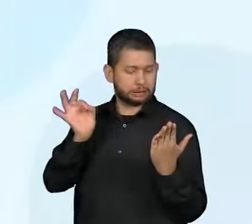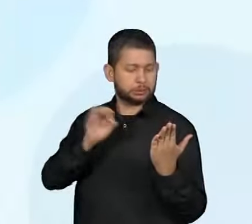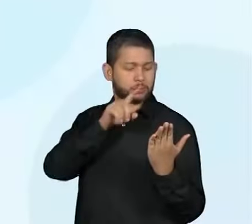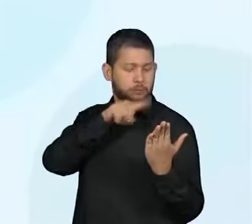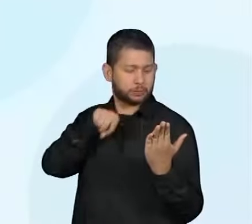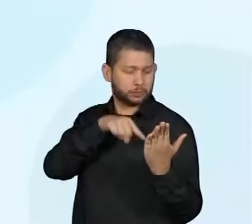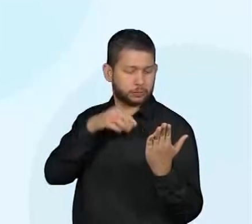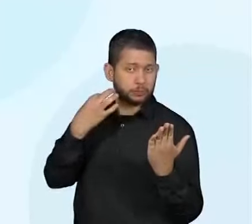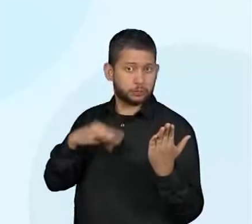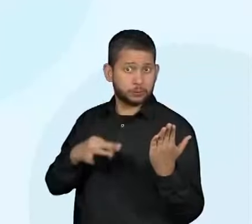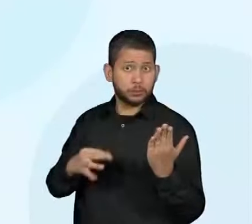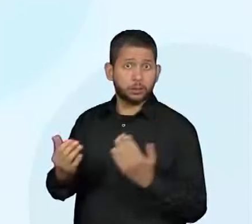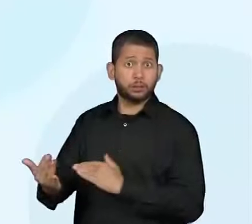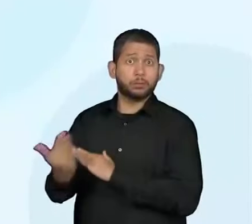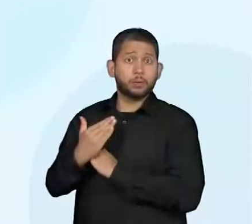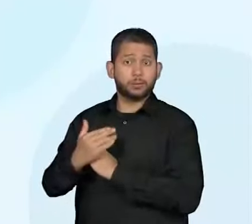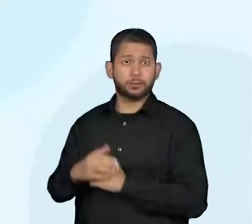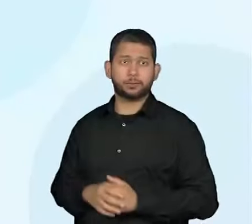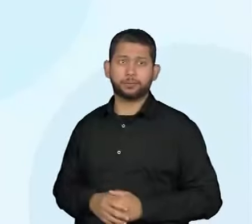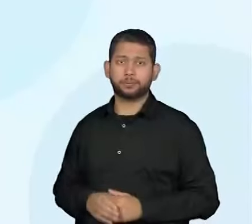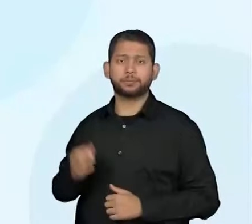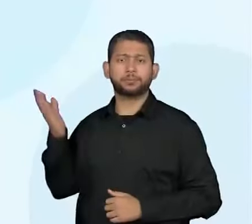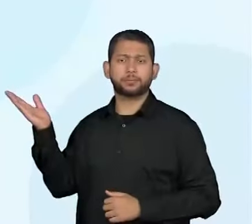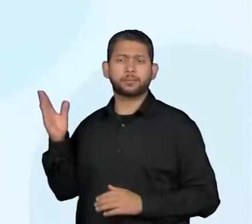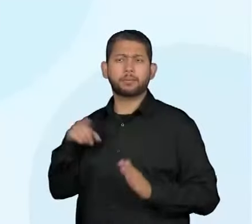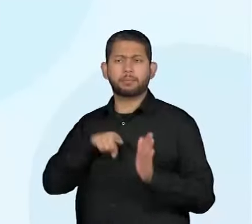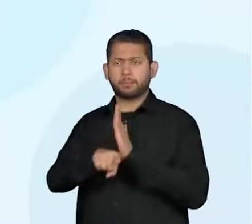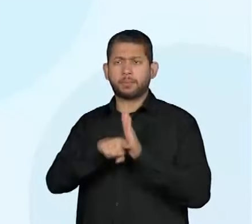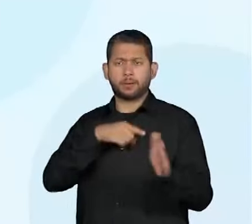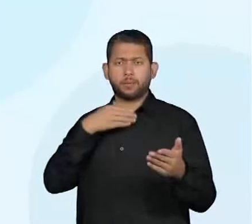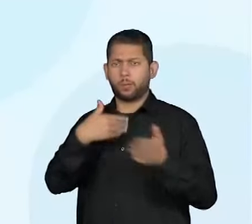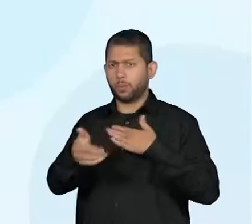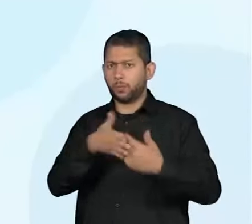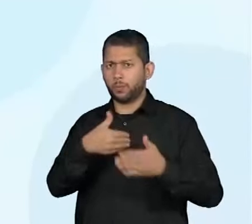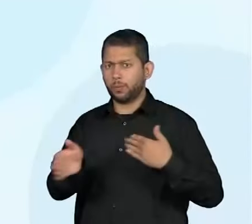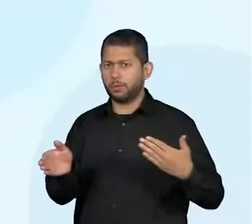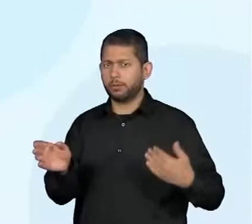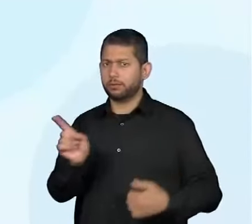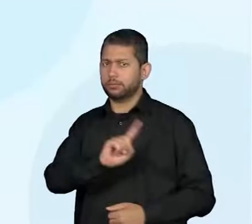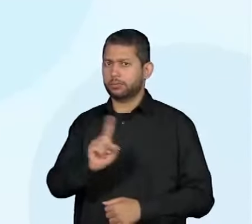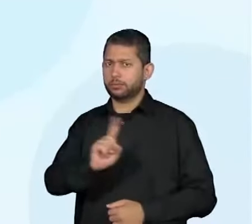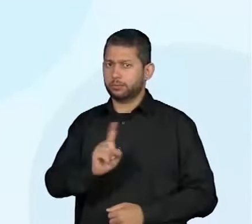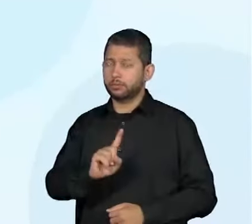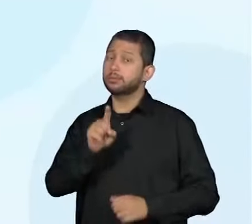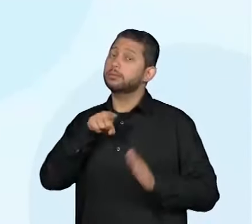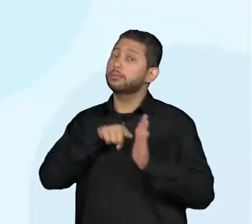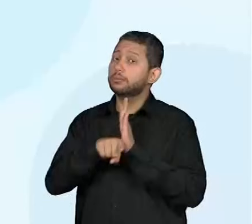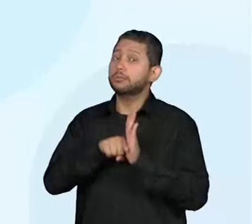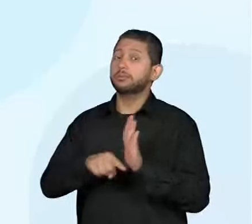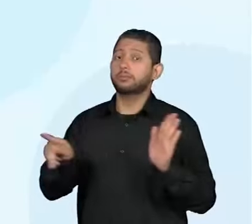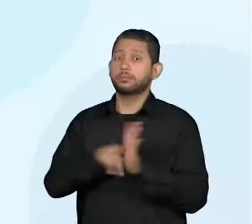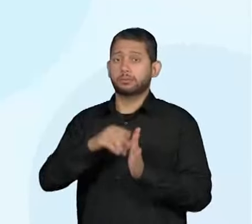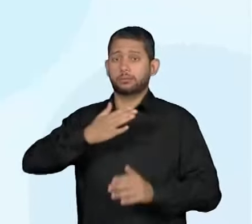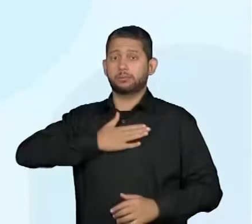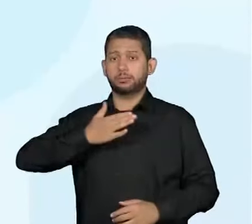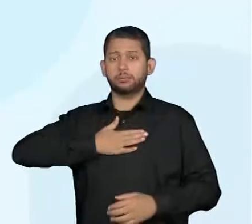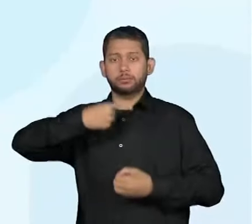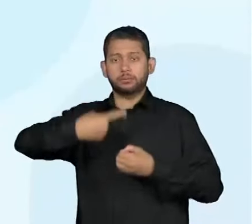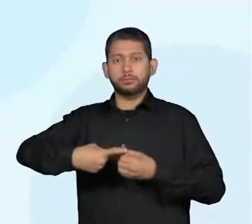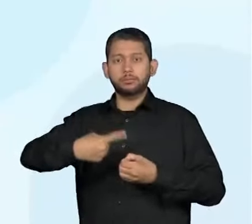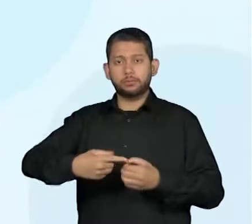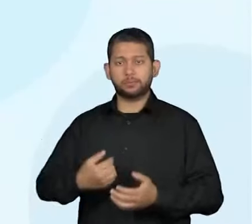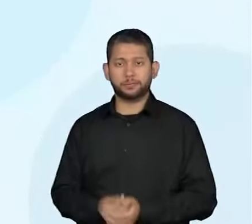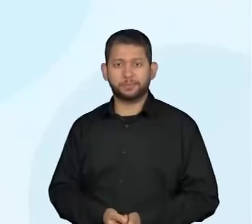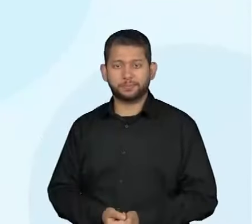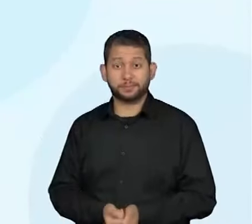trabalhar com essa pesquisa. Olha só, não é uma pesquisa qualquer, é uma pesquisa sobre a nossa cidade. Então hoje vamos